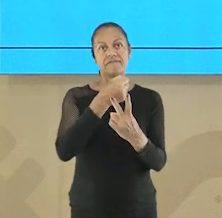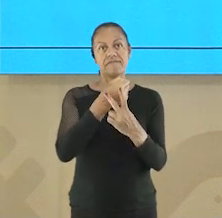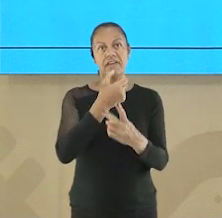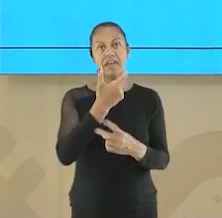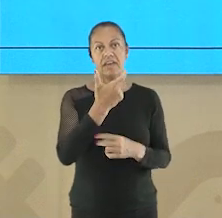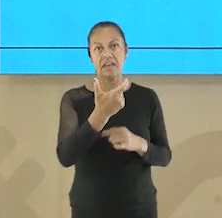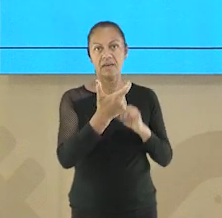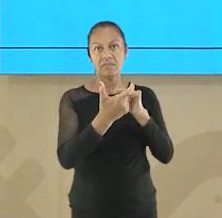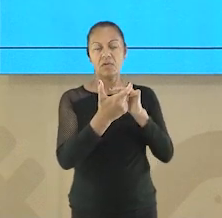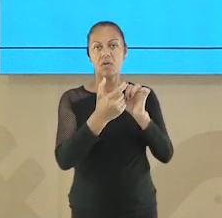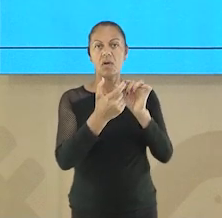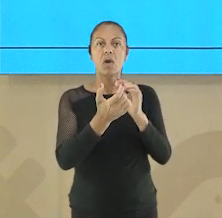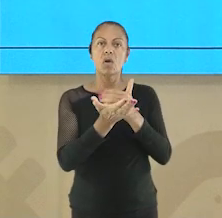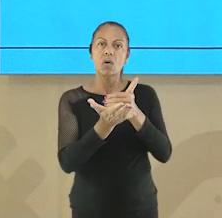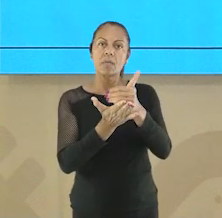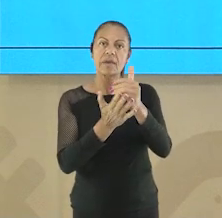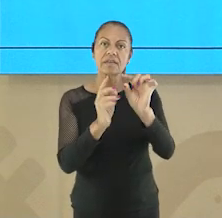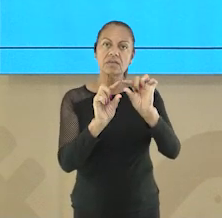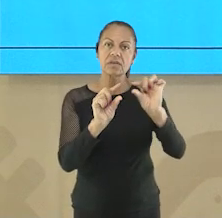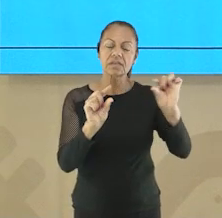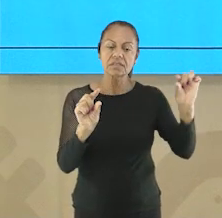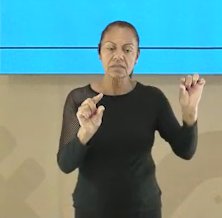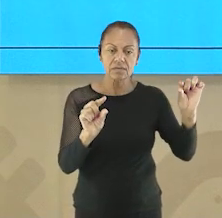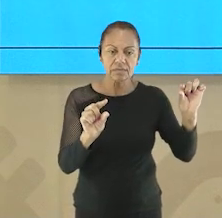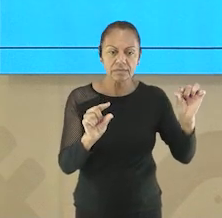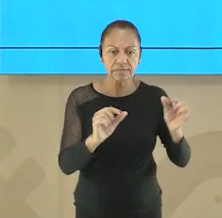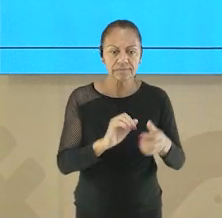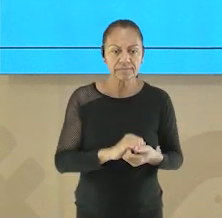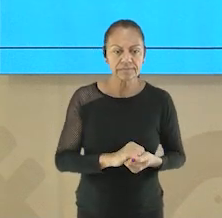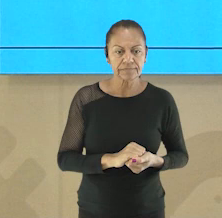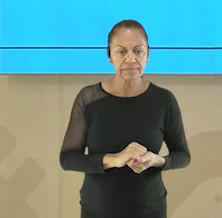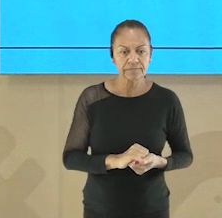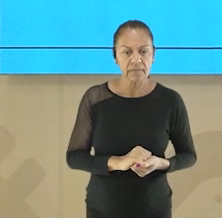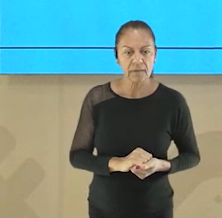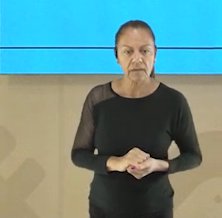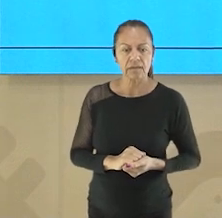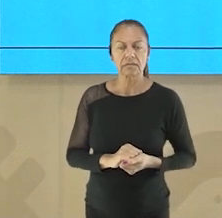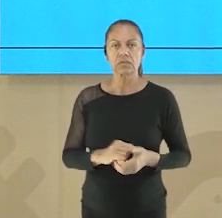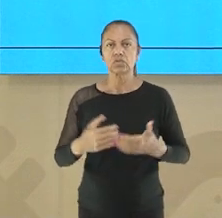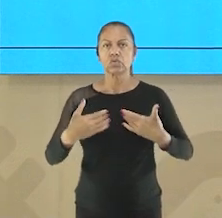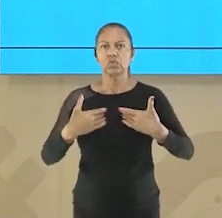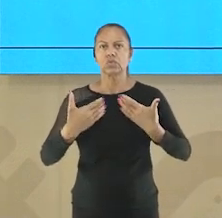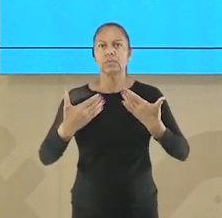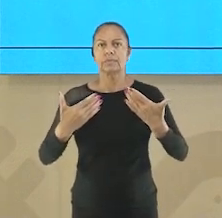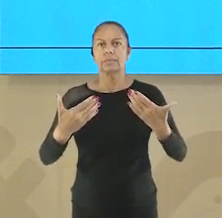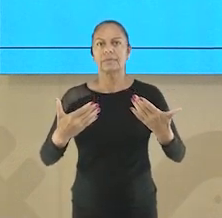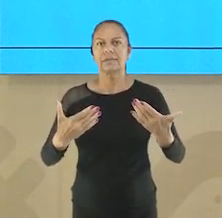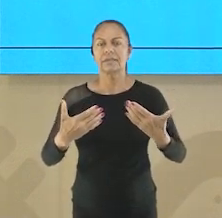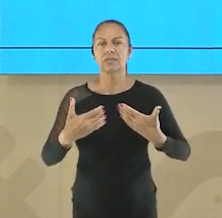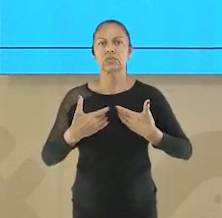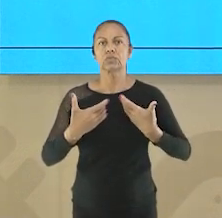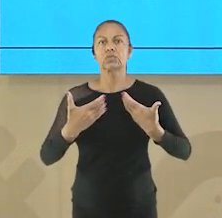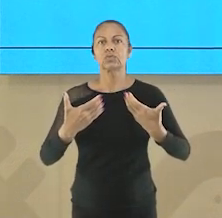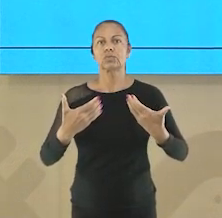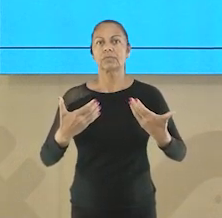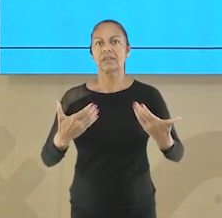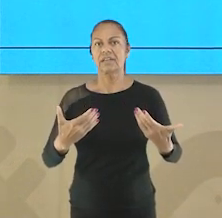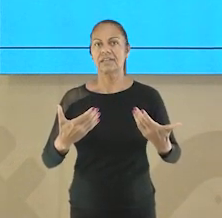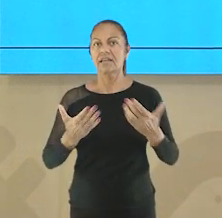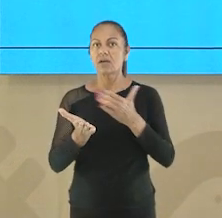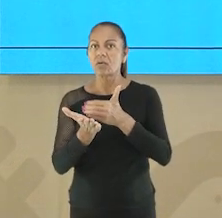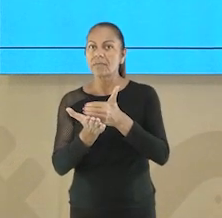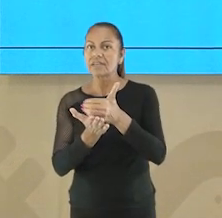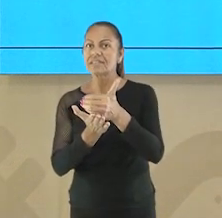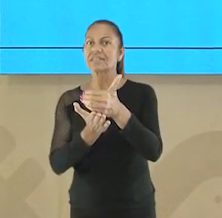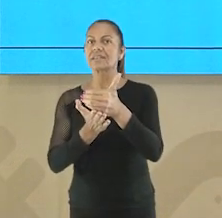fácil, olhem só. Surpreendi-me com o café da manhã. Vejam que aqui o verbo surpreendi-me,